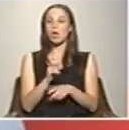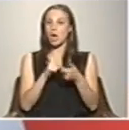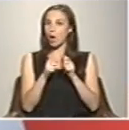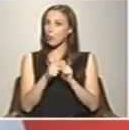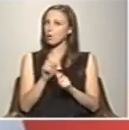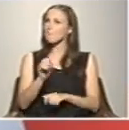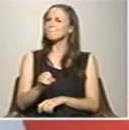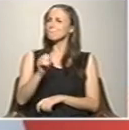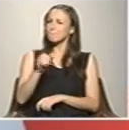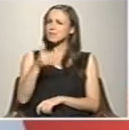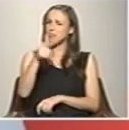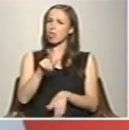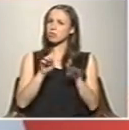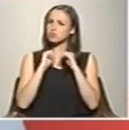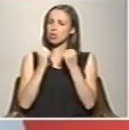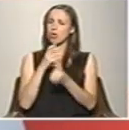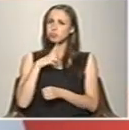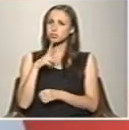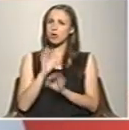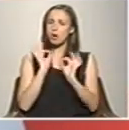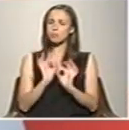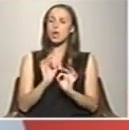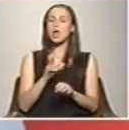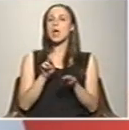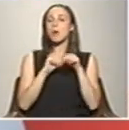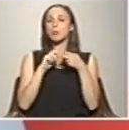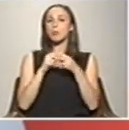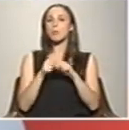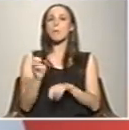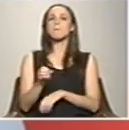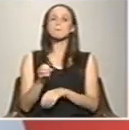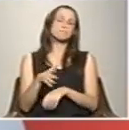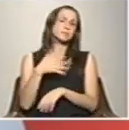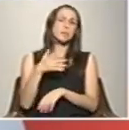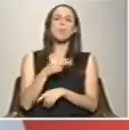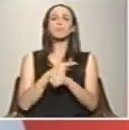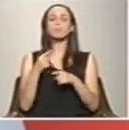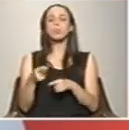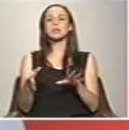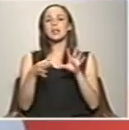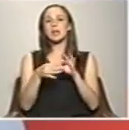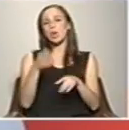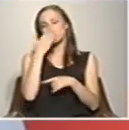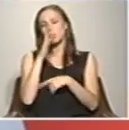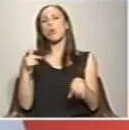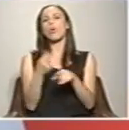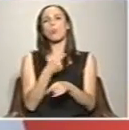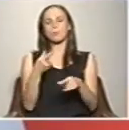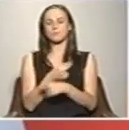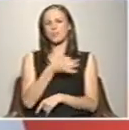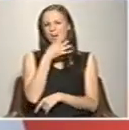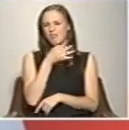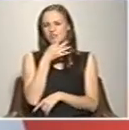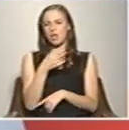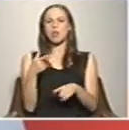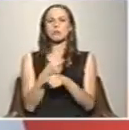da sociedade portuguesa. E é um dos problemas maiores, porque traz associado a ele, por exemplo, o consumo. O que é que fala-se muito na